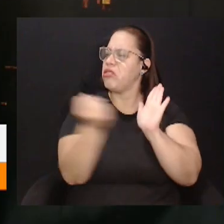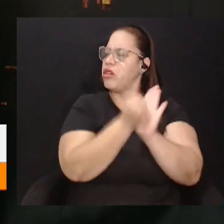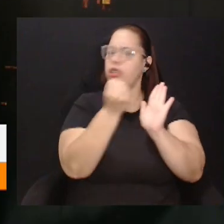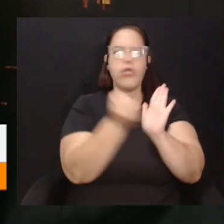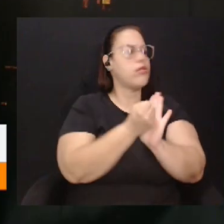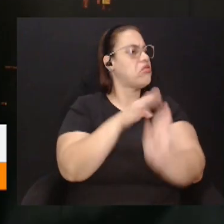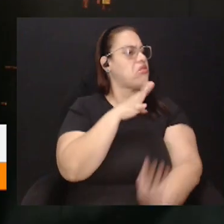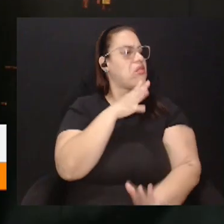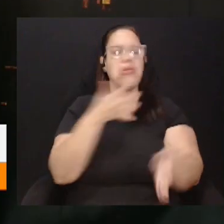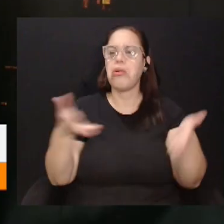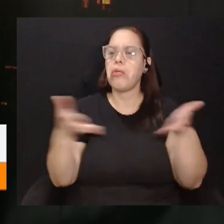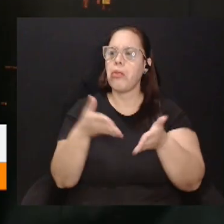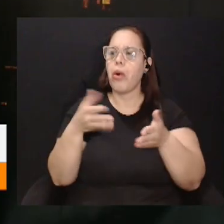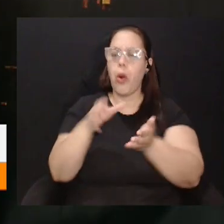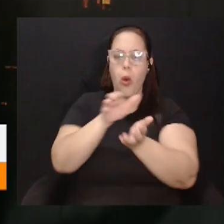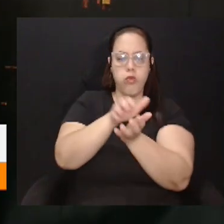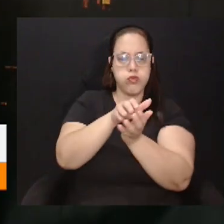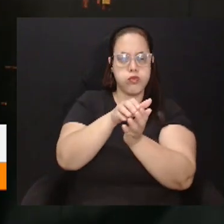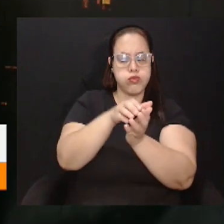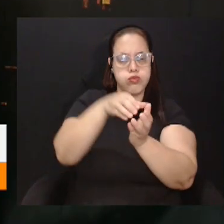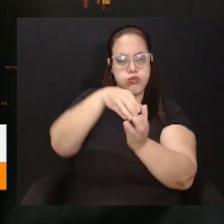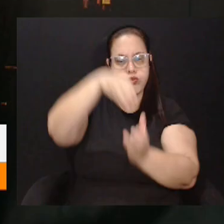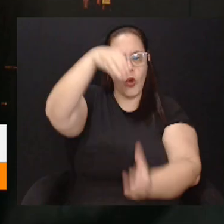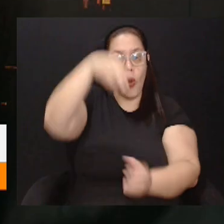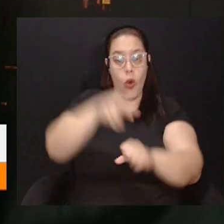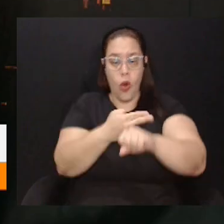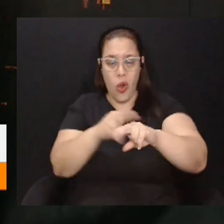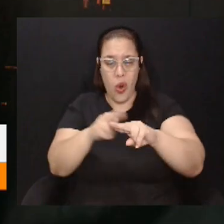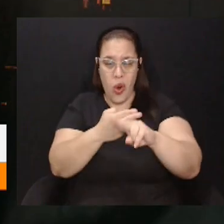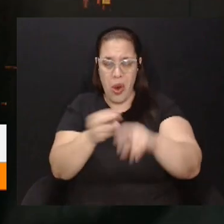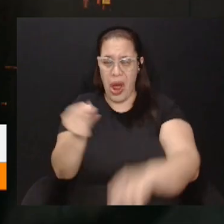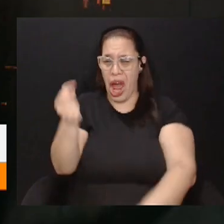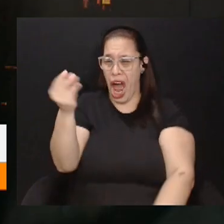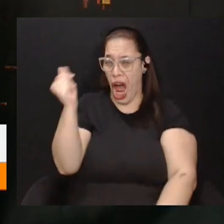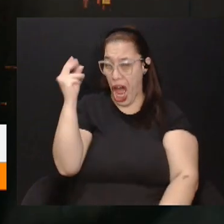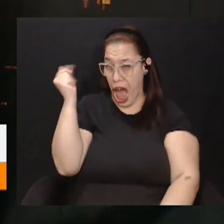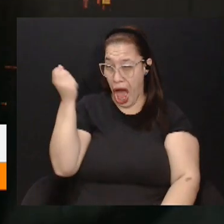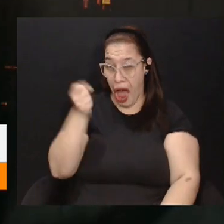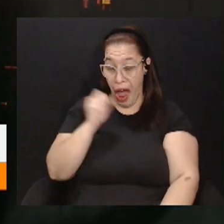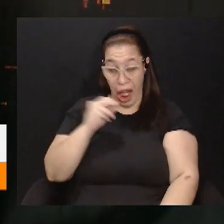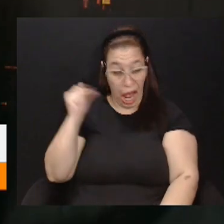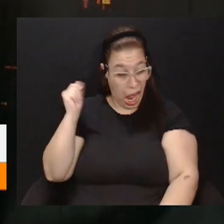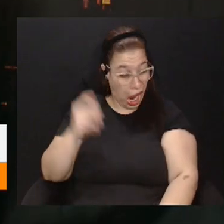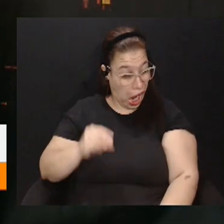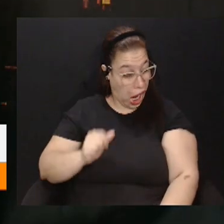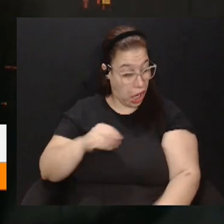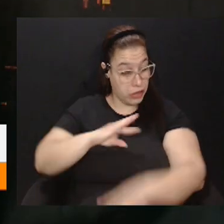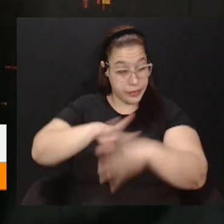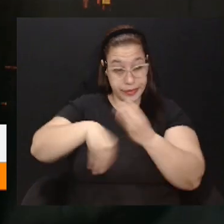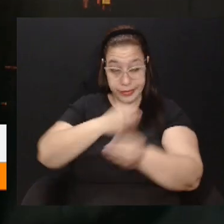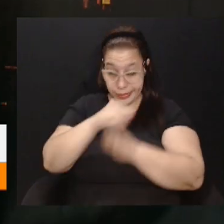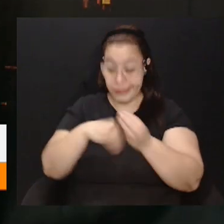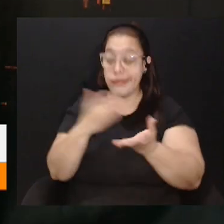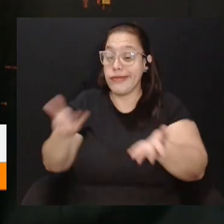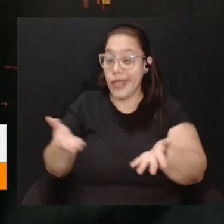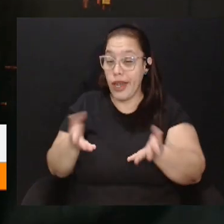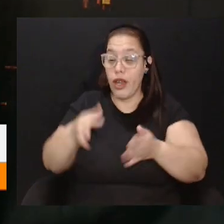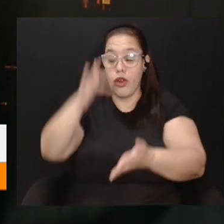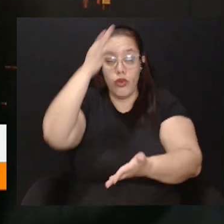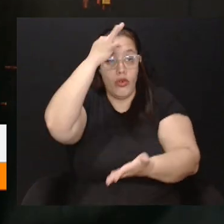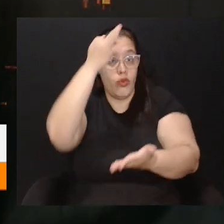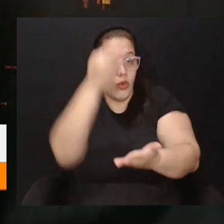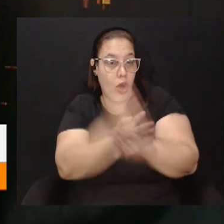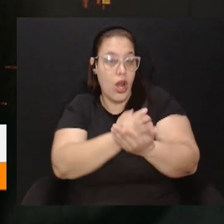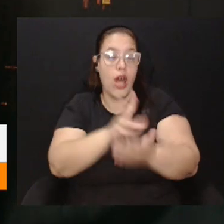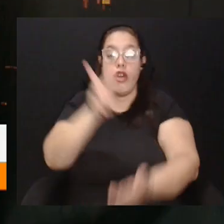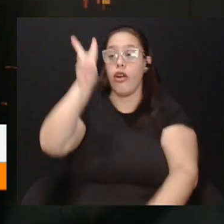como o ovo de Páscoa, eles são mais antigos também. E é exatamente essa mistura, né? De fé, de história, de